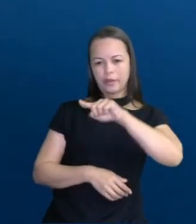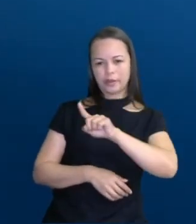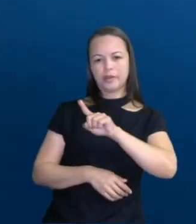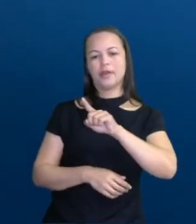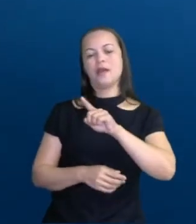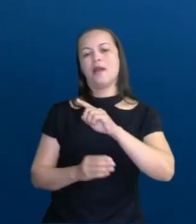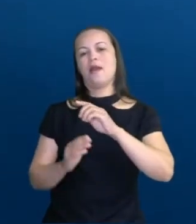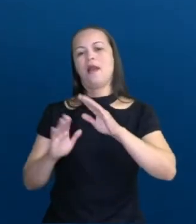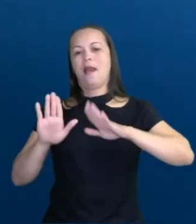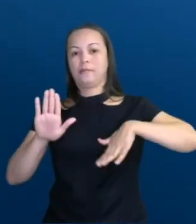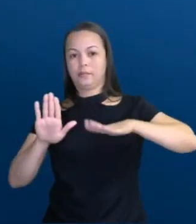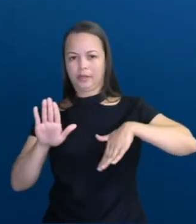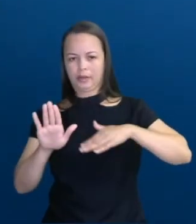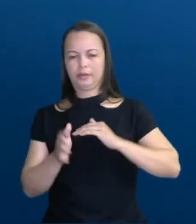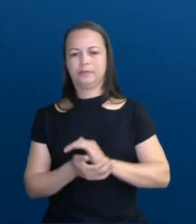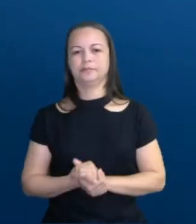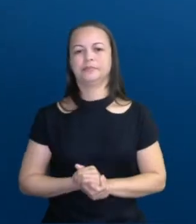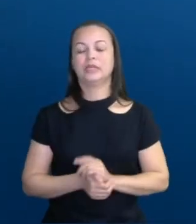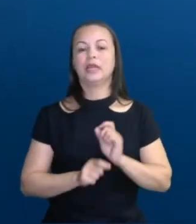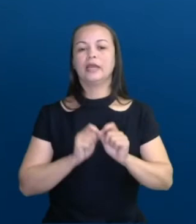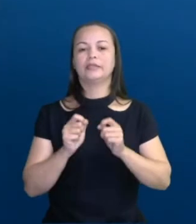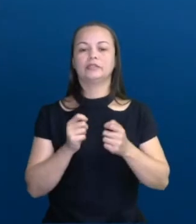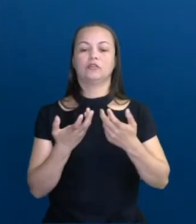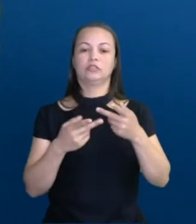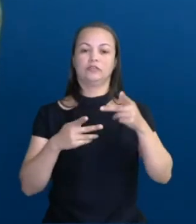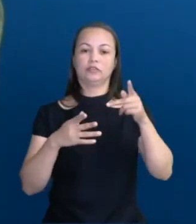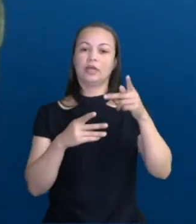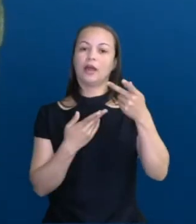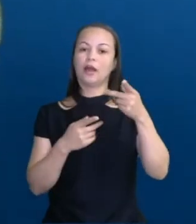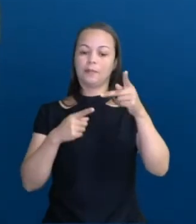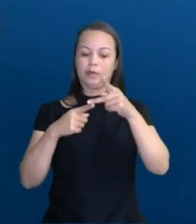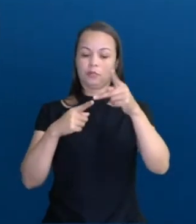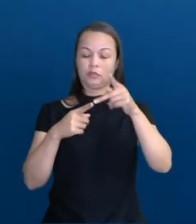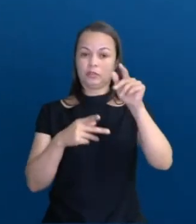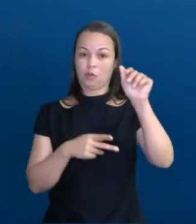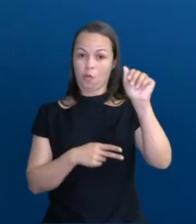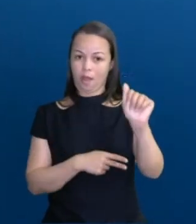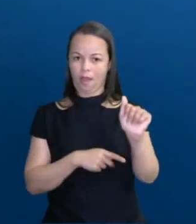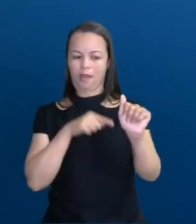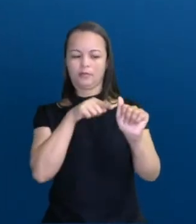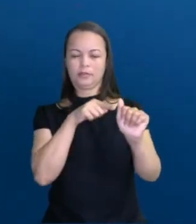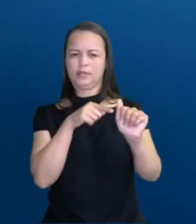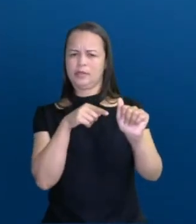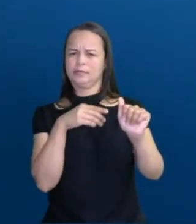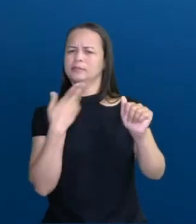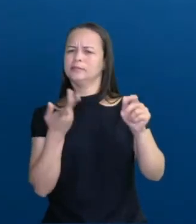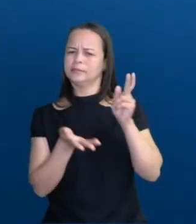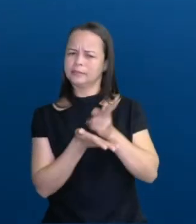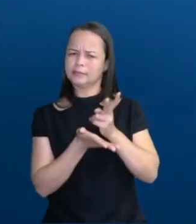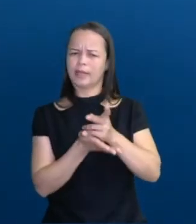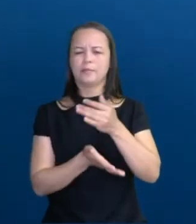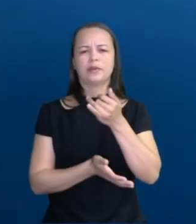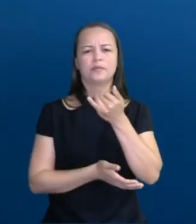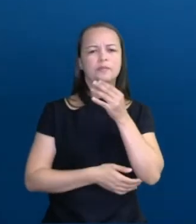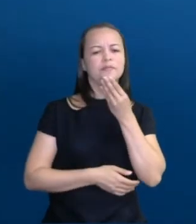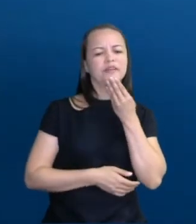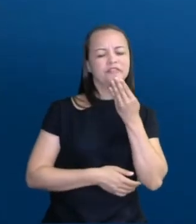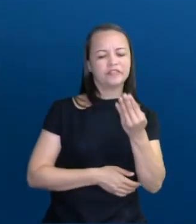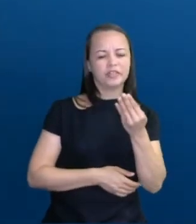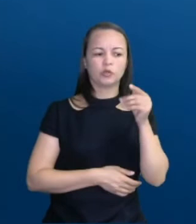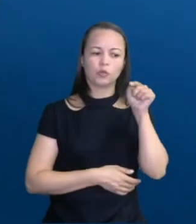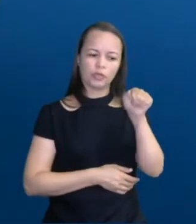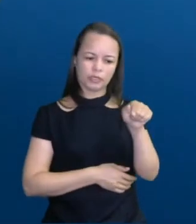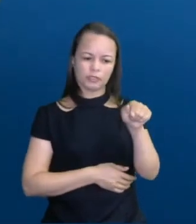preferir você sempre vai utilizar a preposição a Ou seja eu sempre prefiro isso a